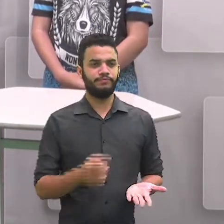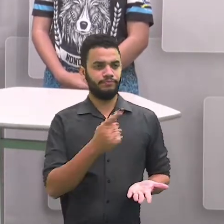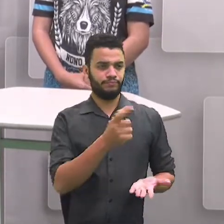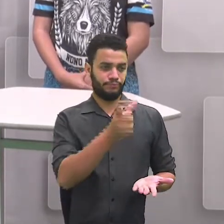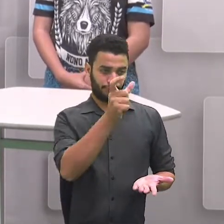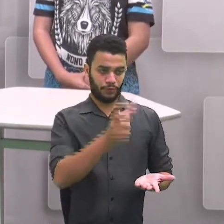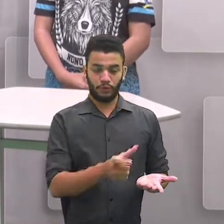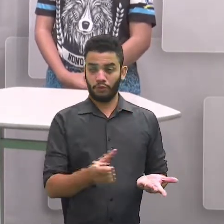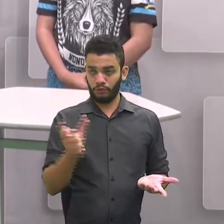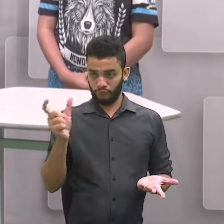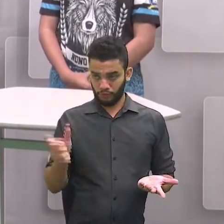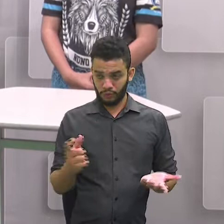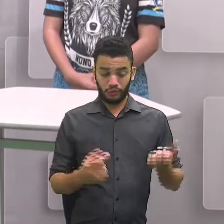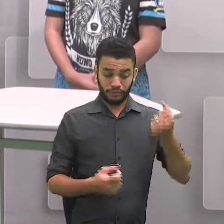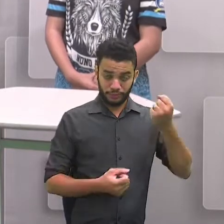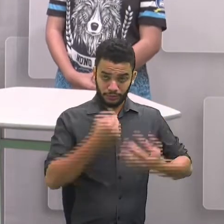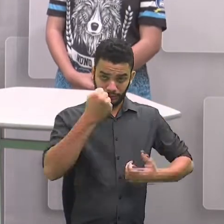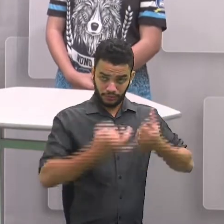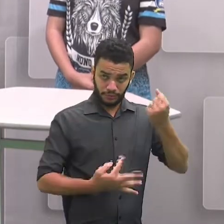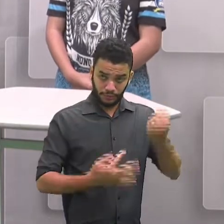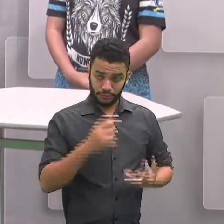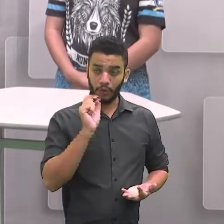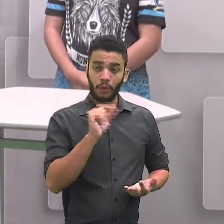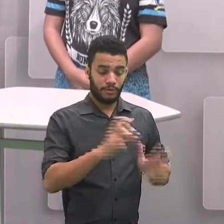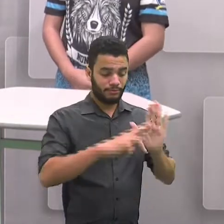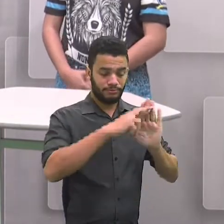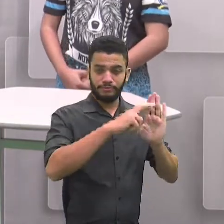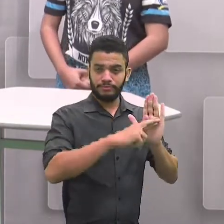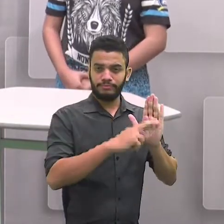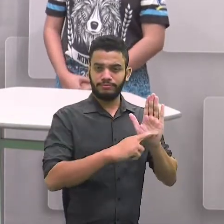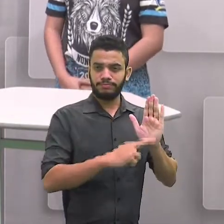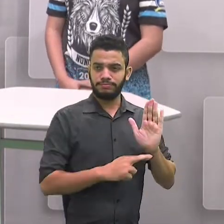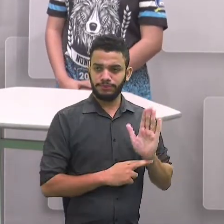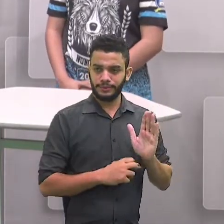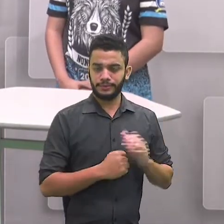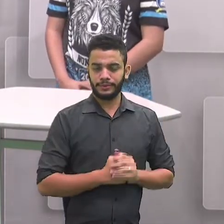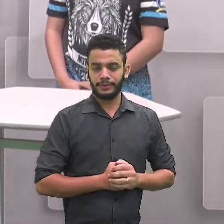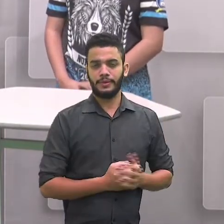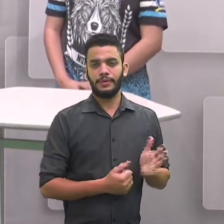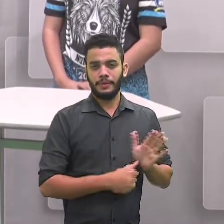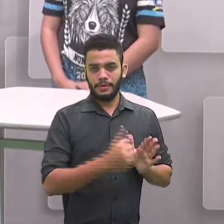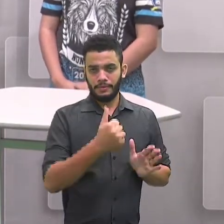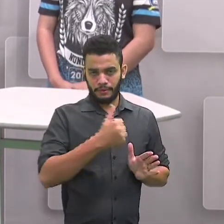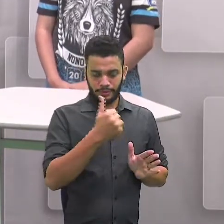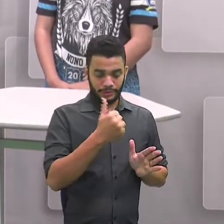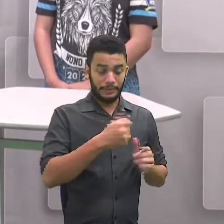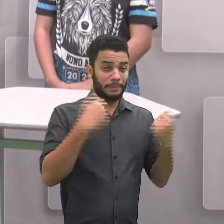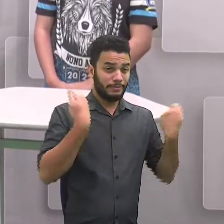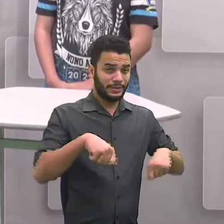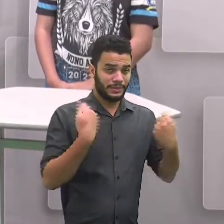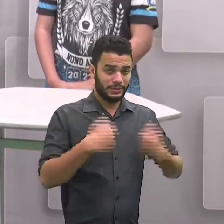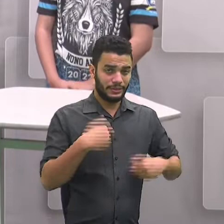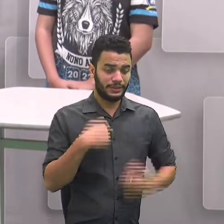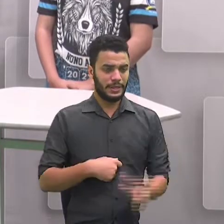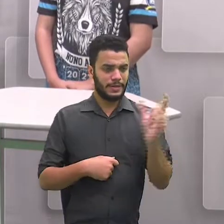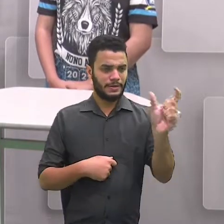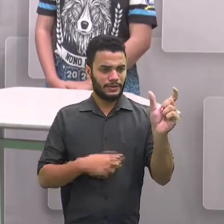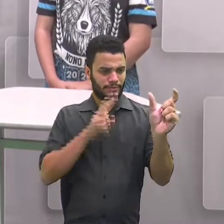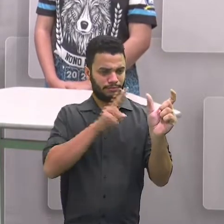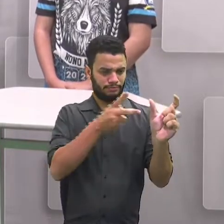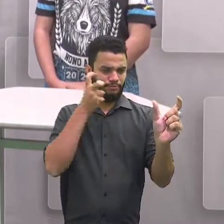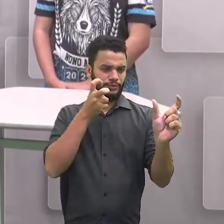aqui falar para vocês as regras, tá? Primeira regra, ouvir a palavra.